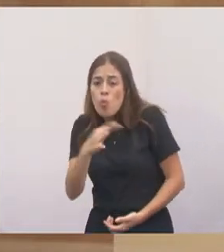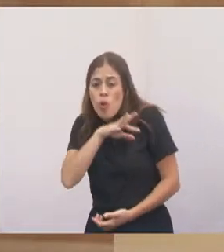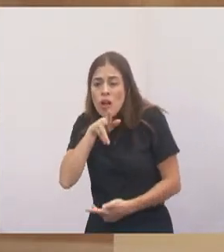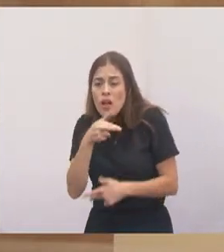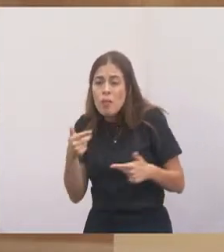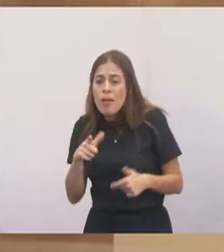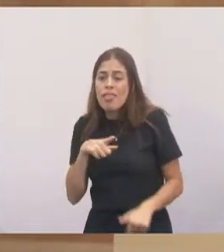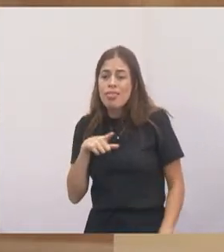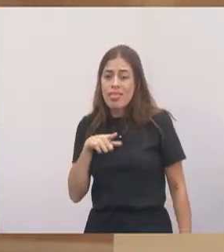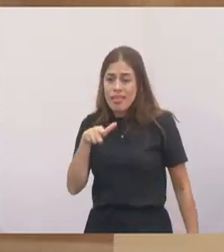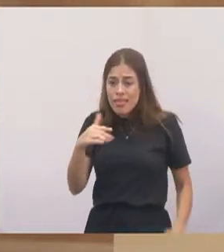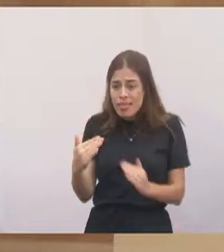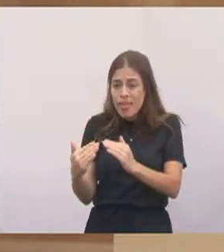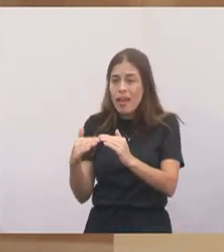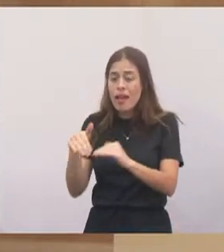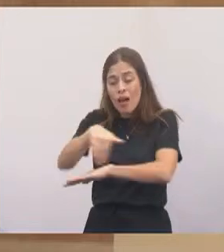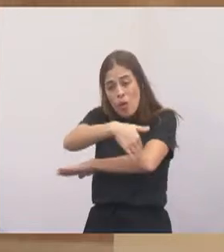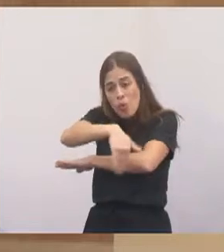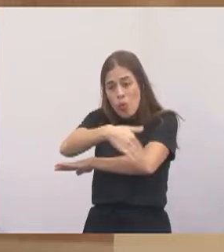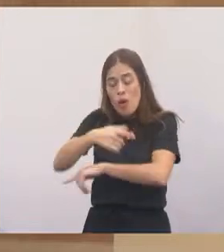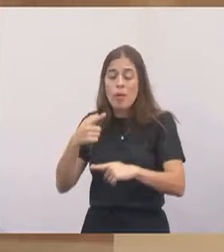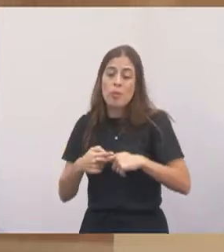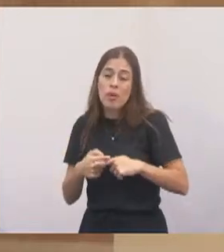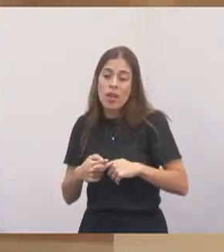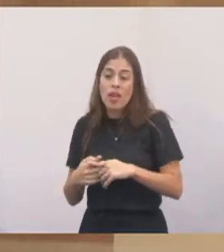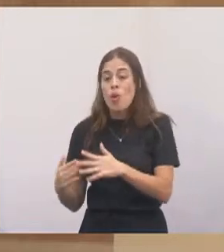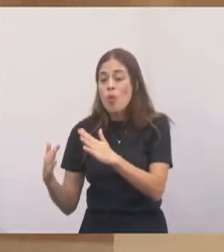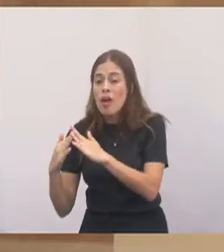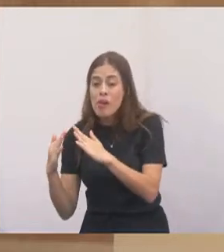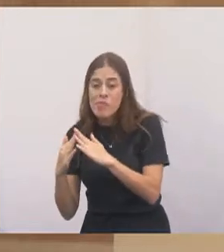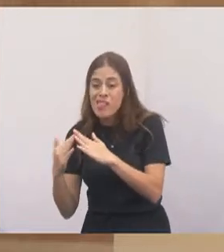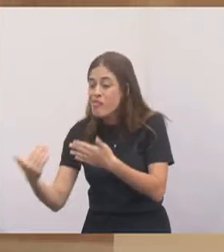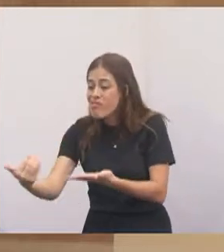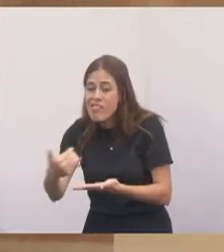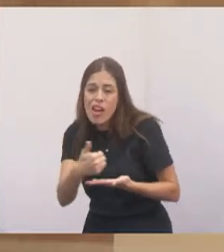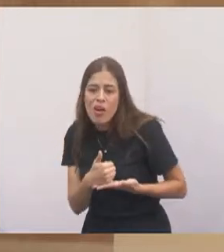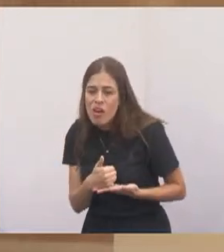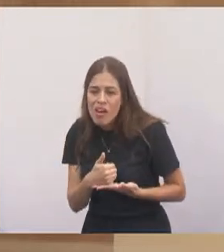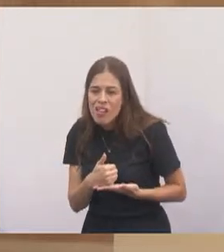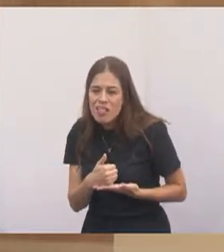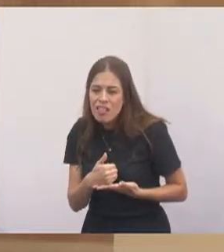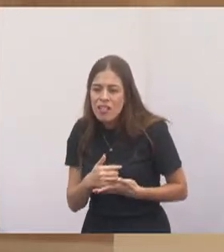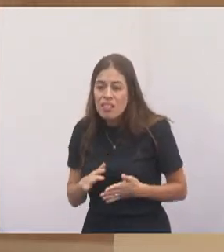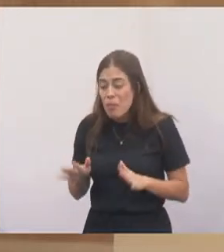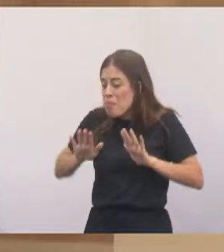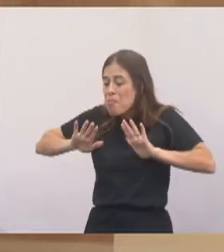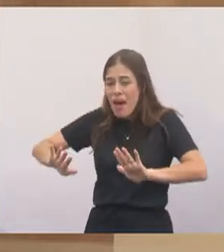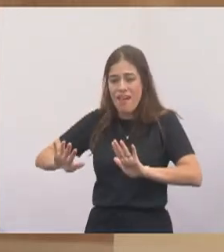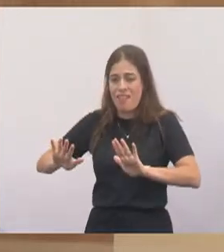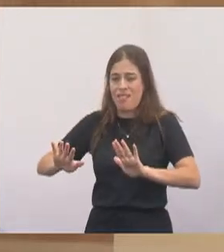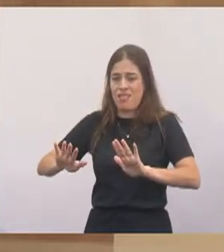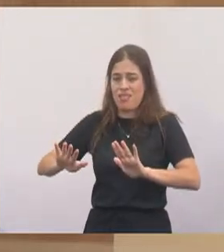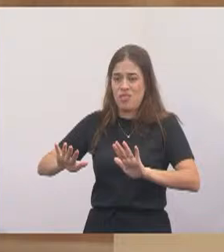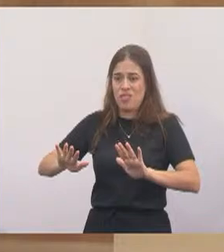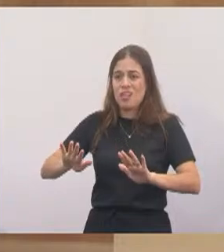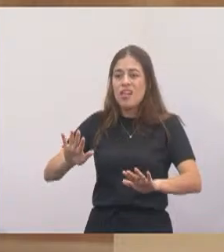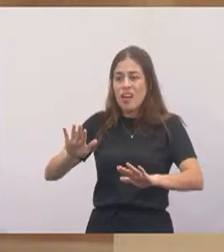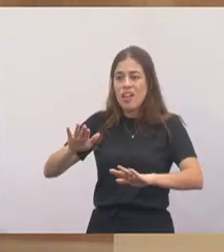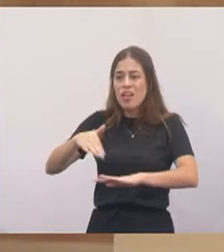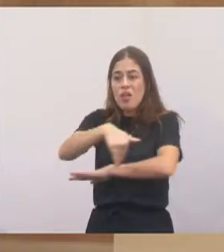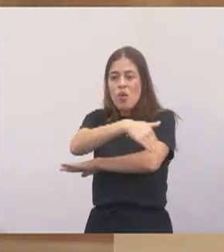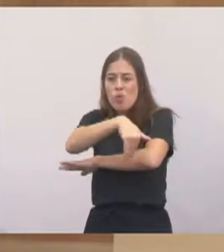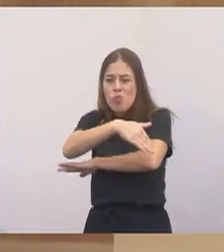animal na rua? Porque o abrigo não recolhe animais. Eu reformei aquilo lá à toa. Está tudo parado. E aí fica na rua aí,